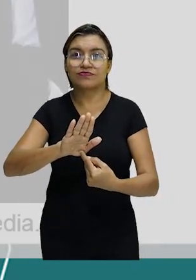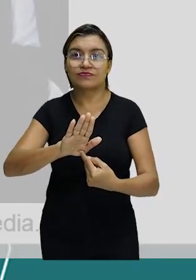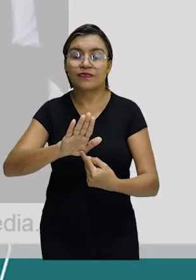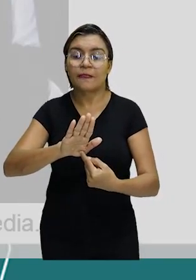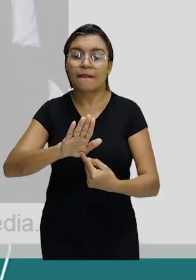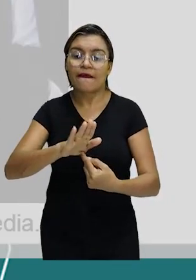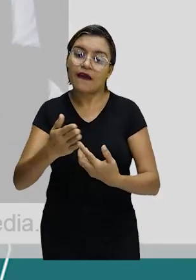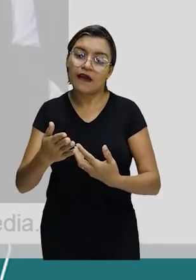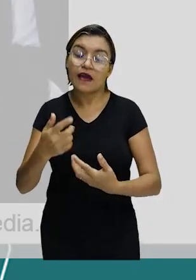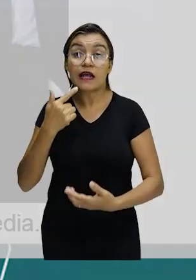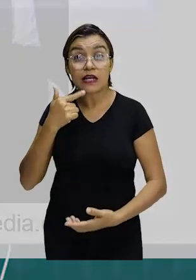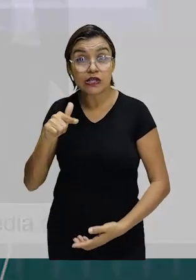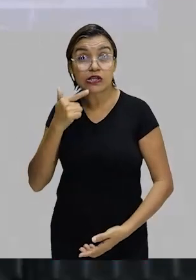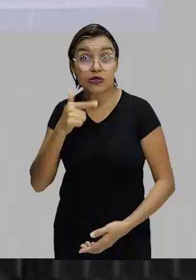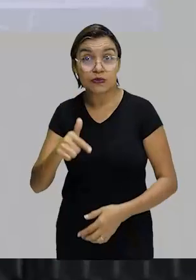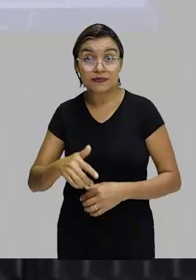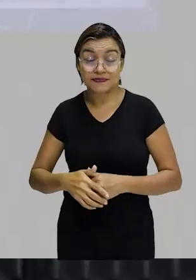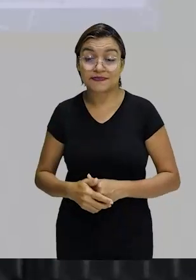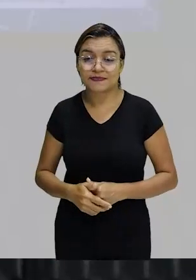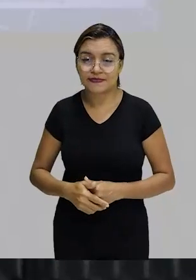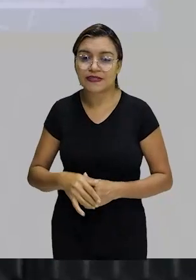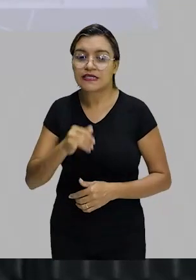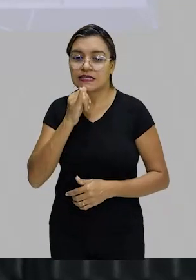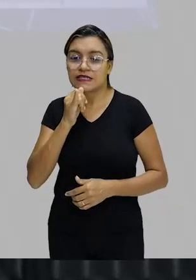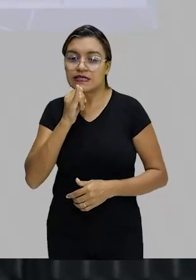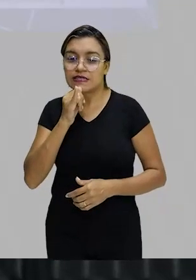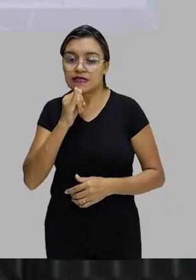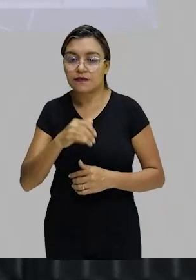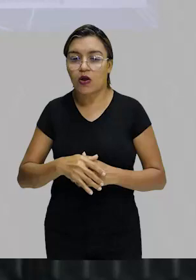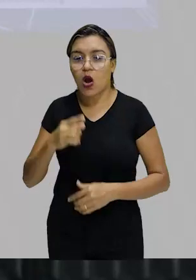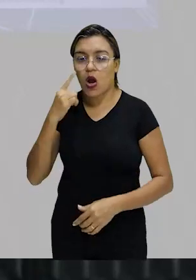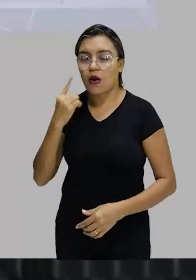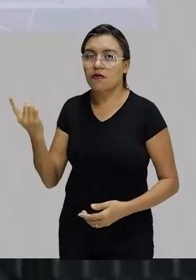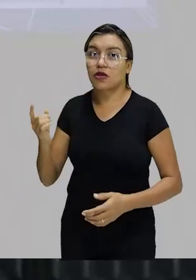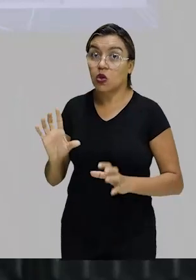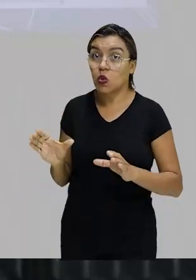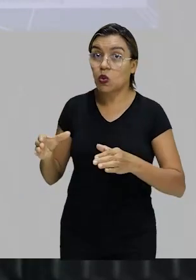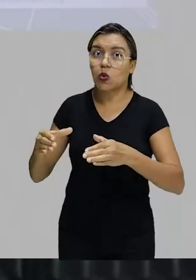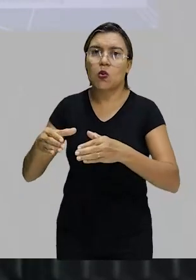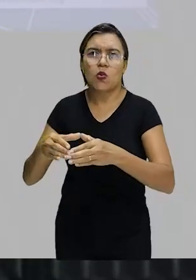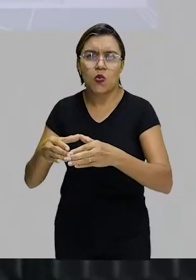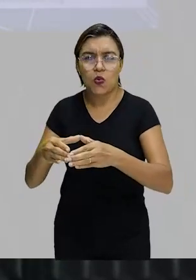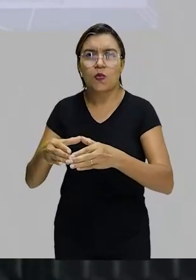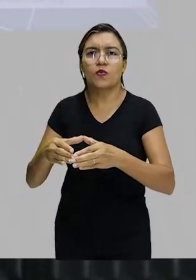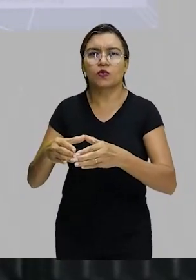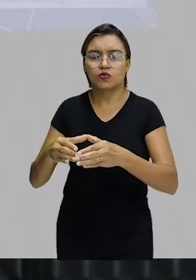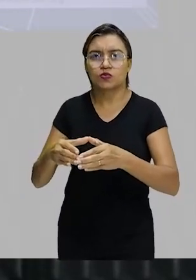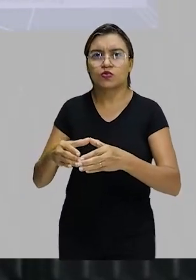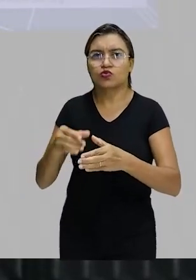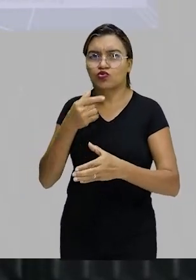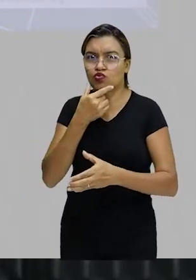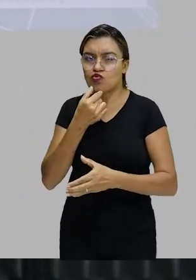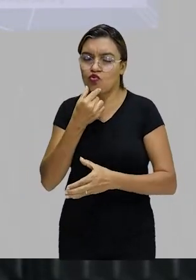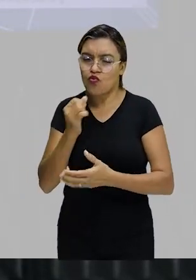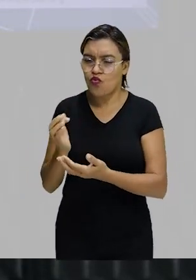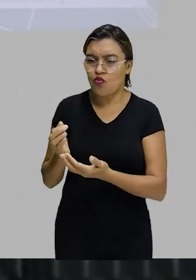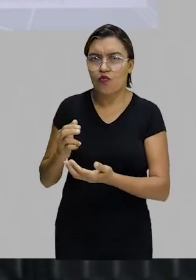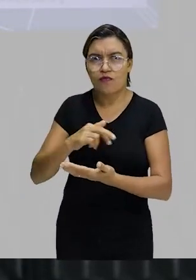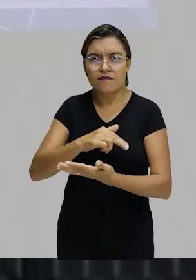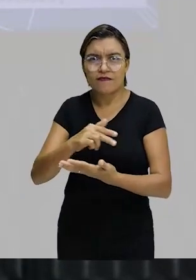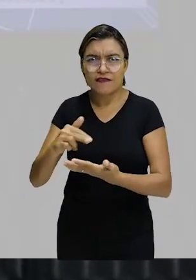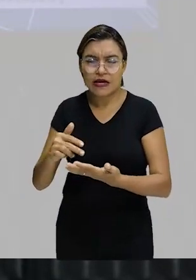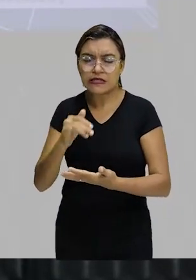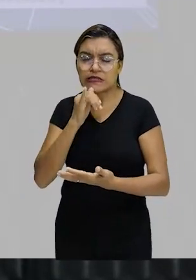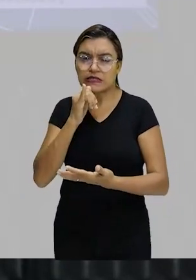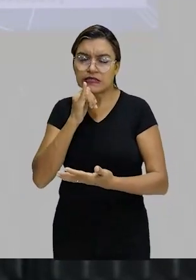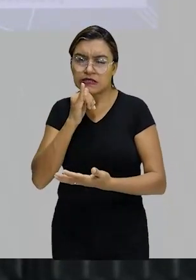recentemente, temos o movimento do K-pop. Bandas como BTS se popularizaram e, de certa forma, viralizaram. Por